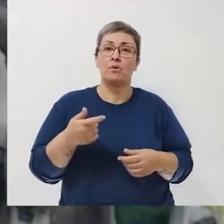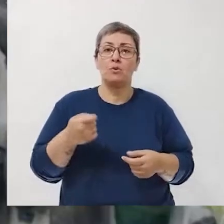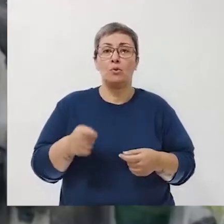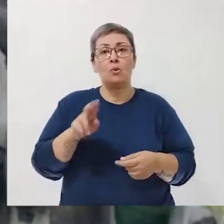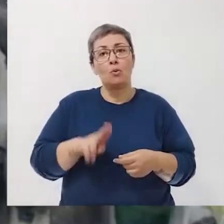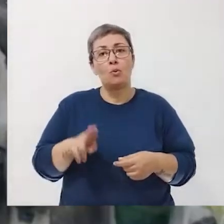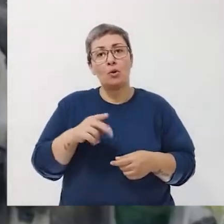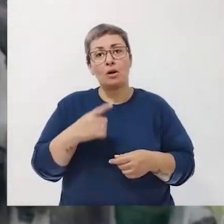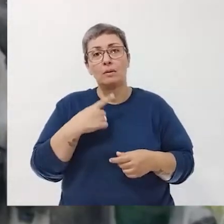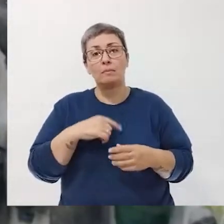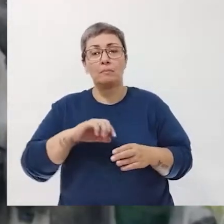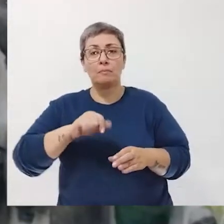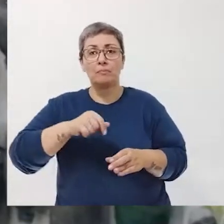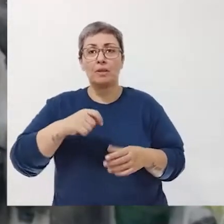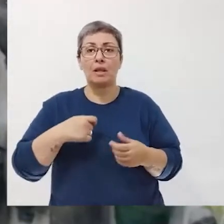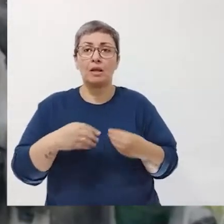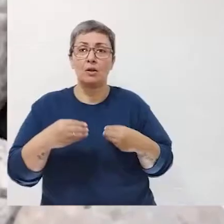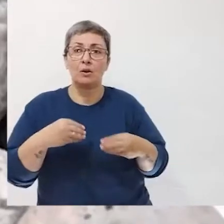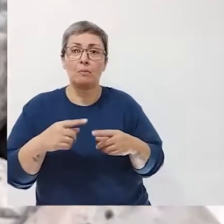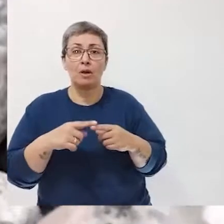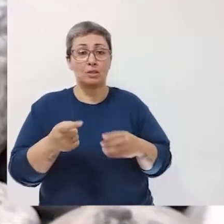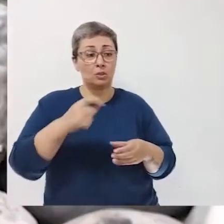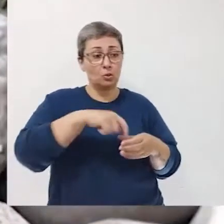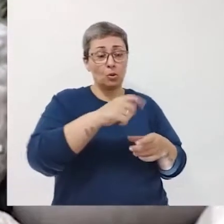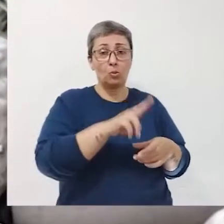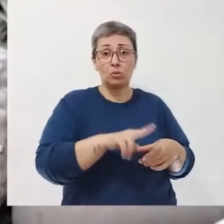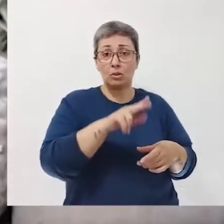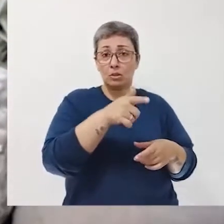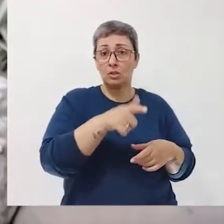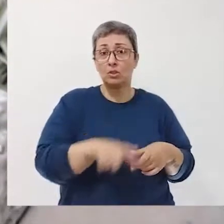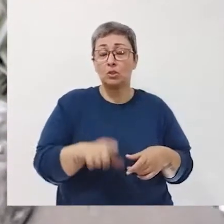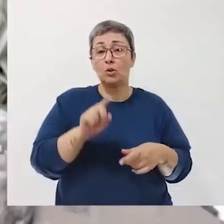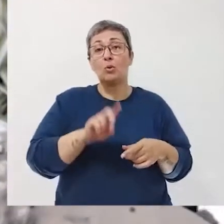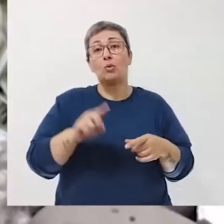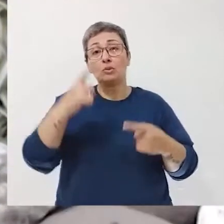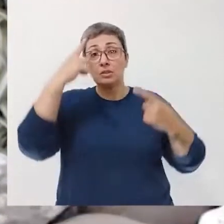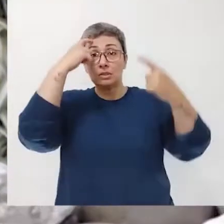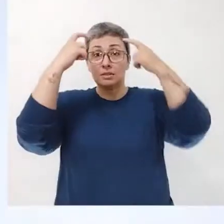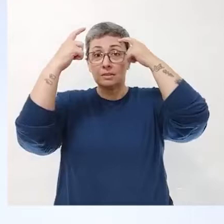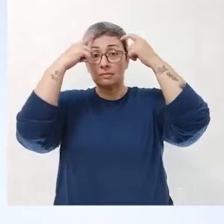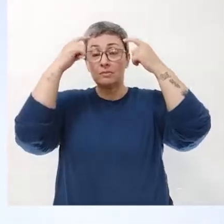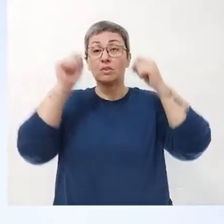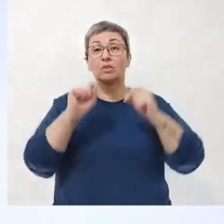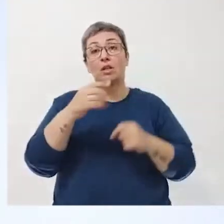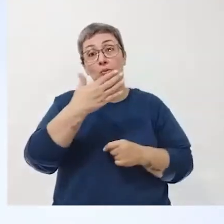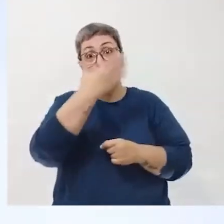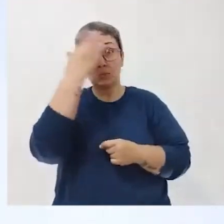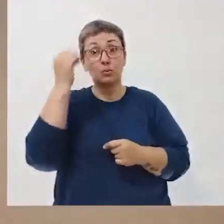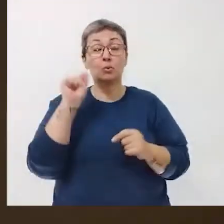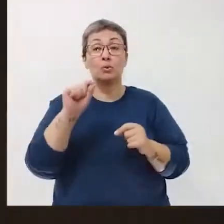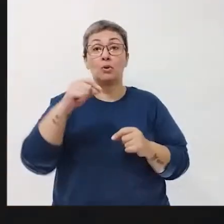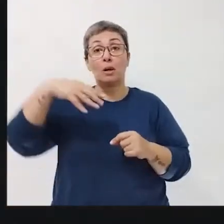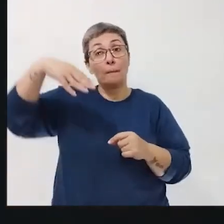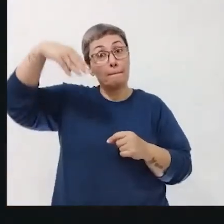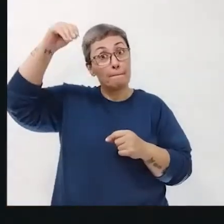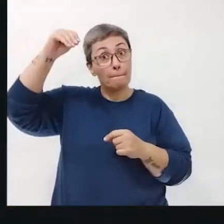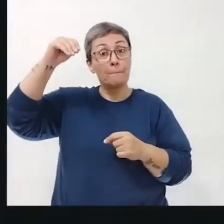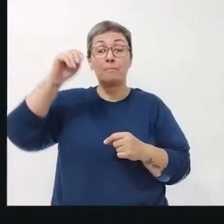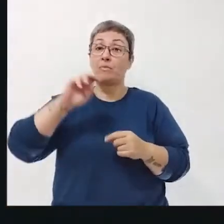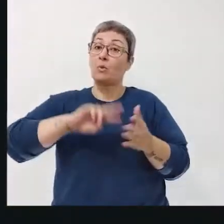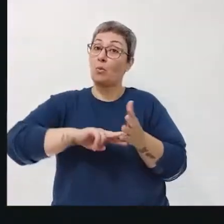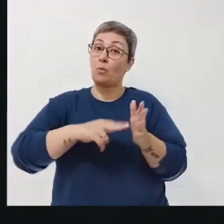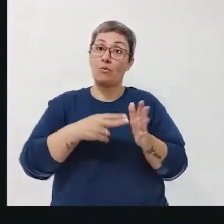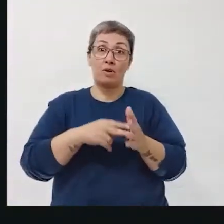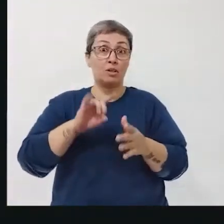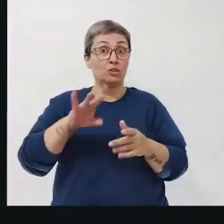lixo. Garrafas plásticas servem de recipientes para outras coisas. Use a criatividade. E não esqueça, apagar uma lâmpada não